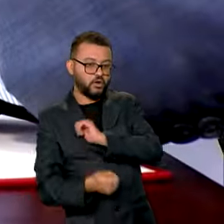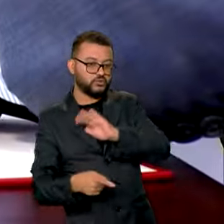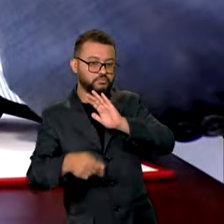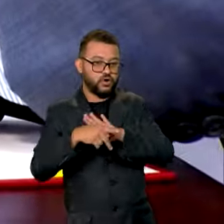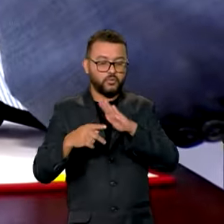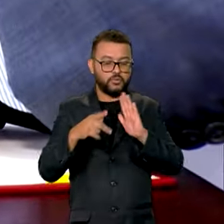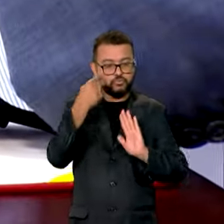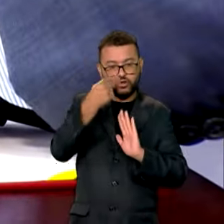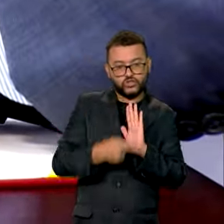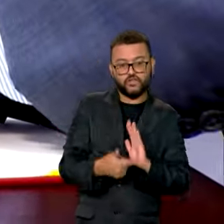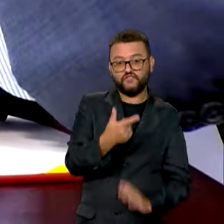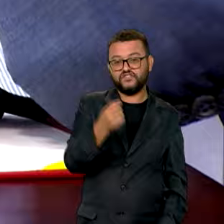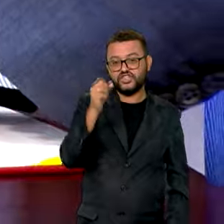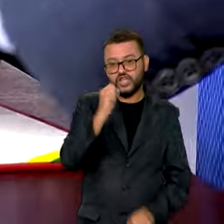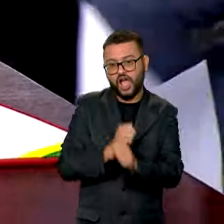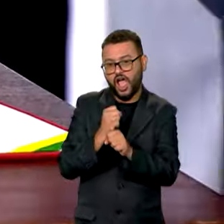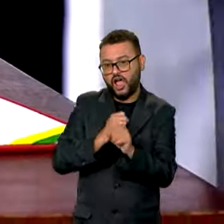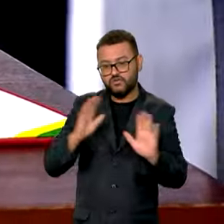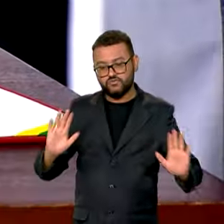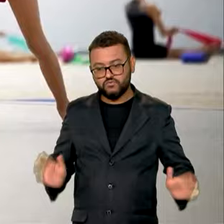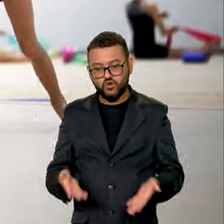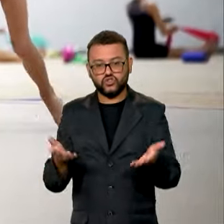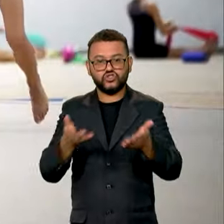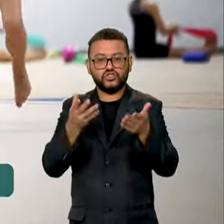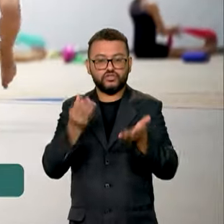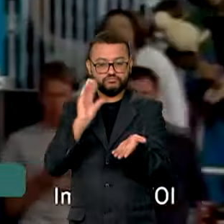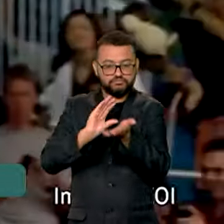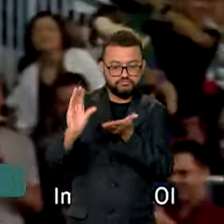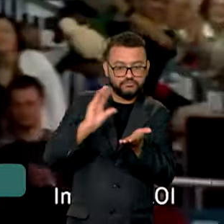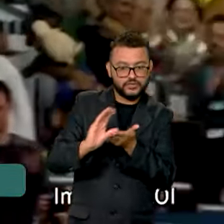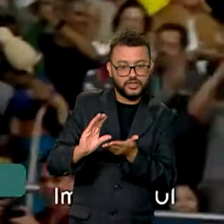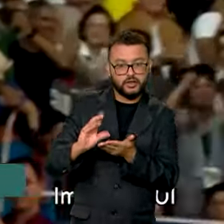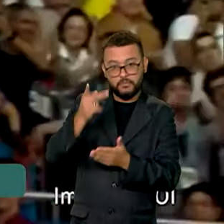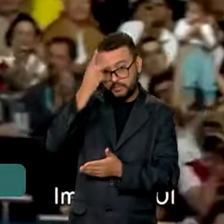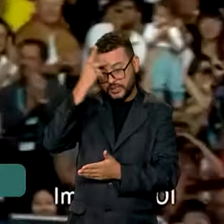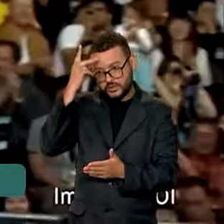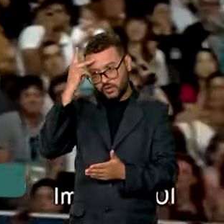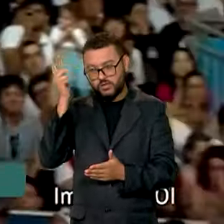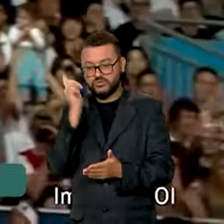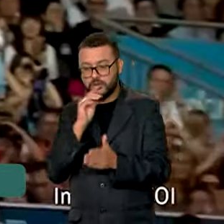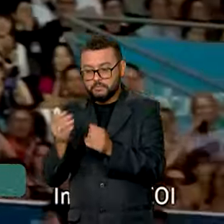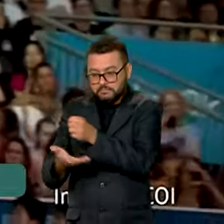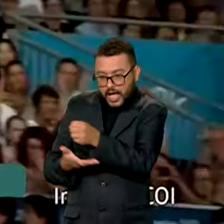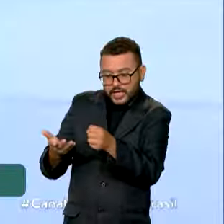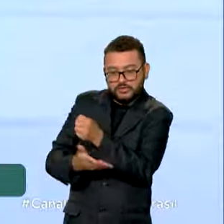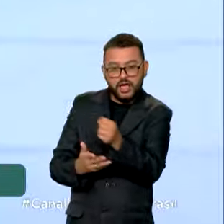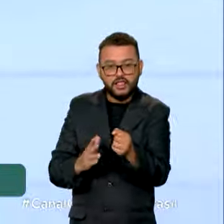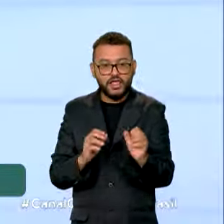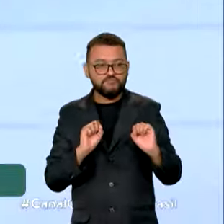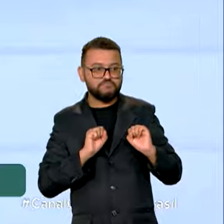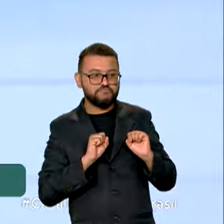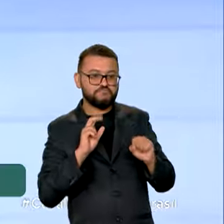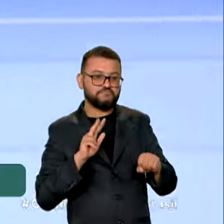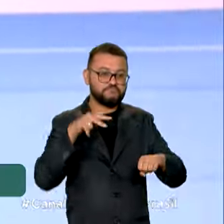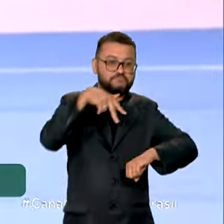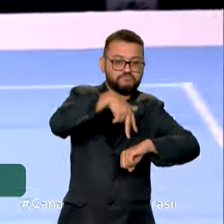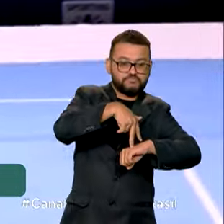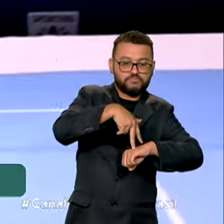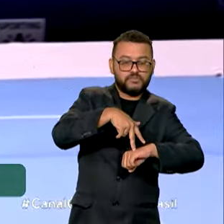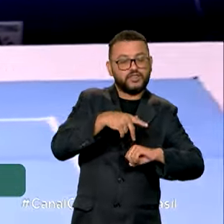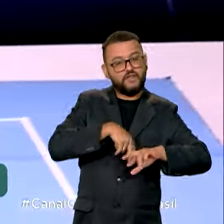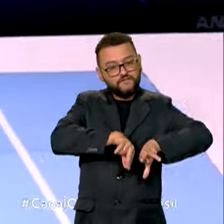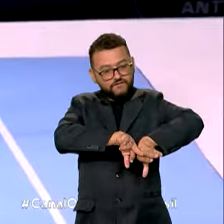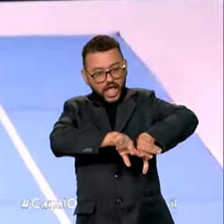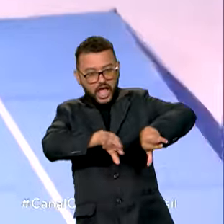que há 20 anos financia o atleta brasileiro da base até o pódio. São bolsas em diferentes modalidades